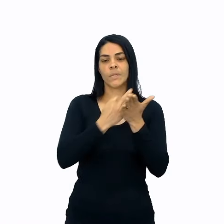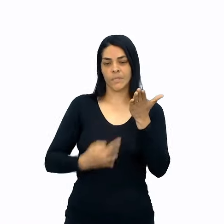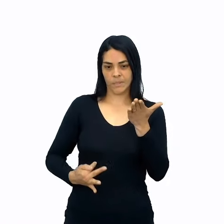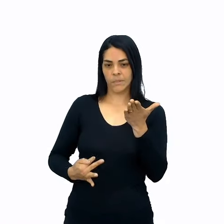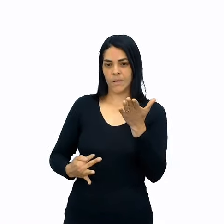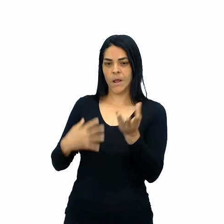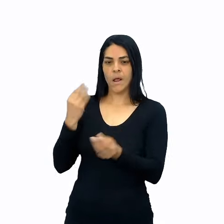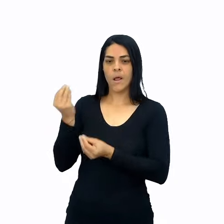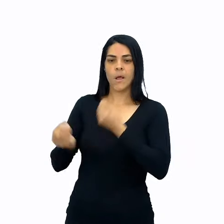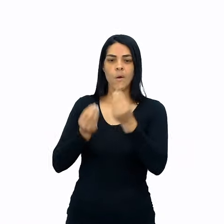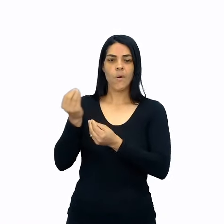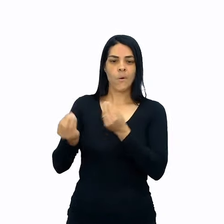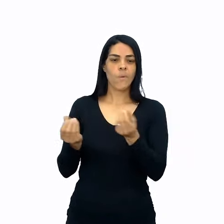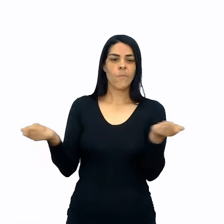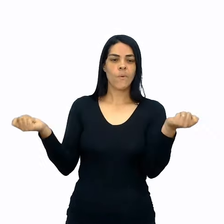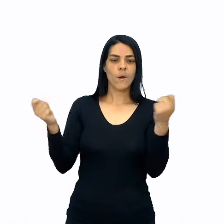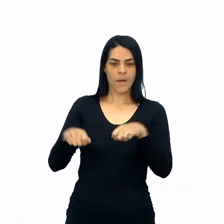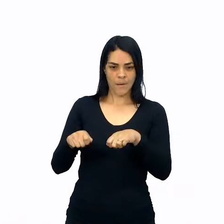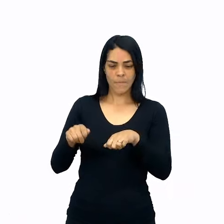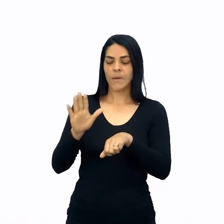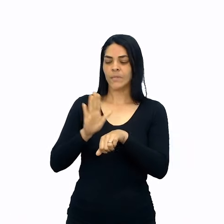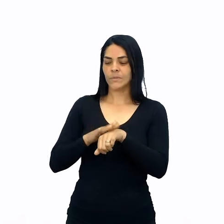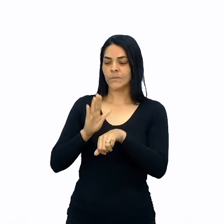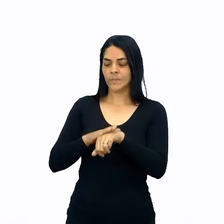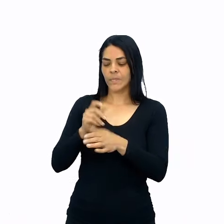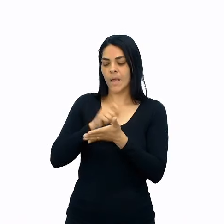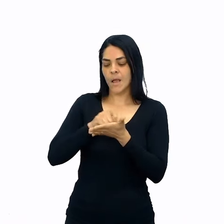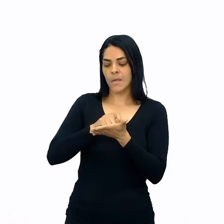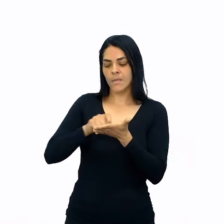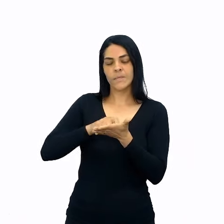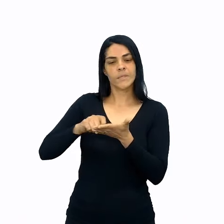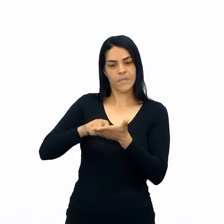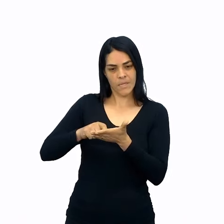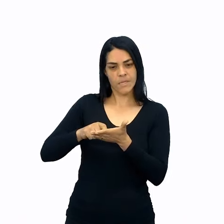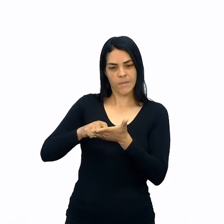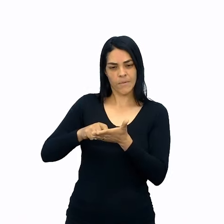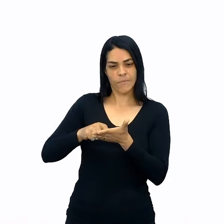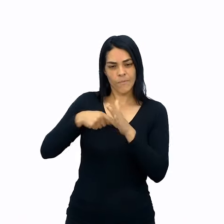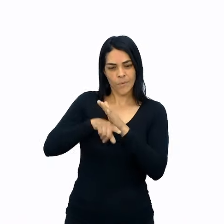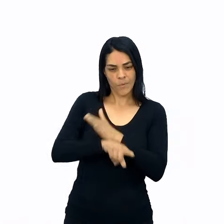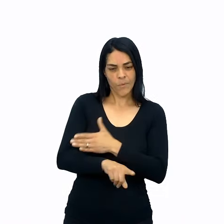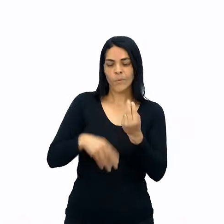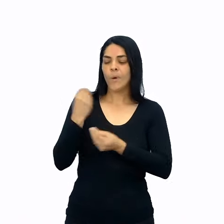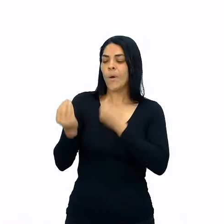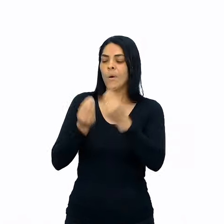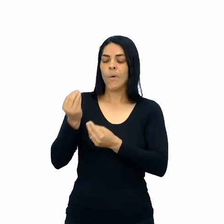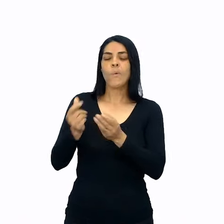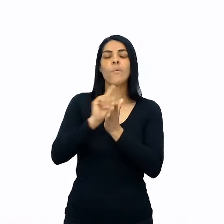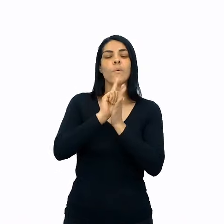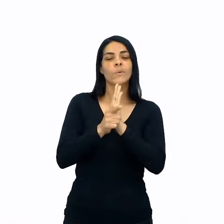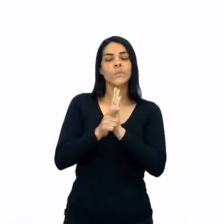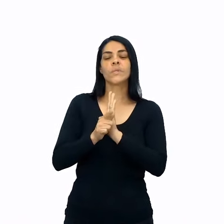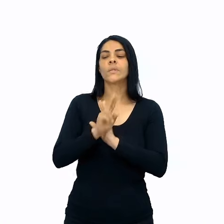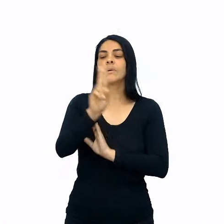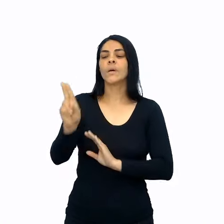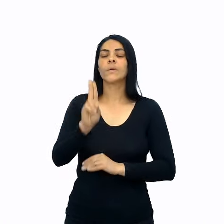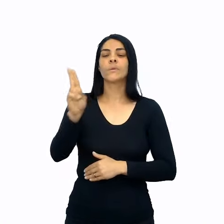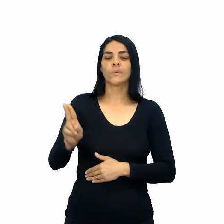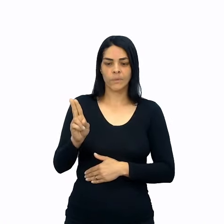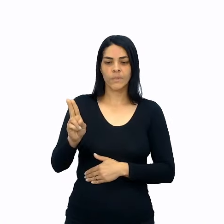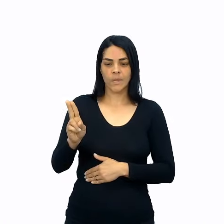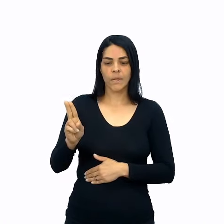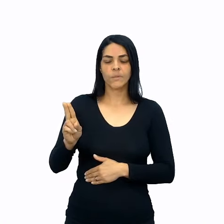potencializar a questão da escrita. Então, como esse gênero é utilizado como um instrumento